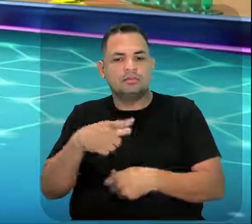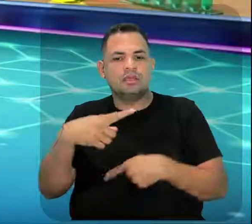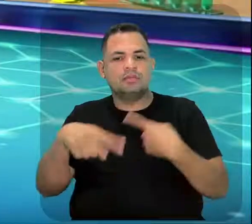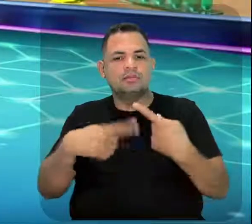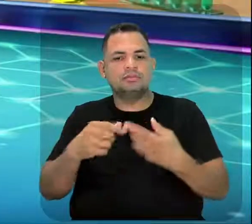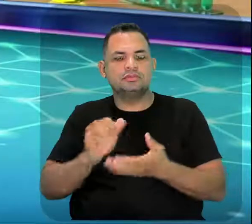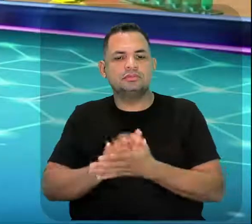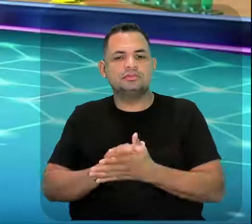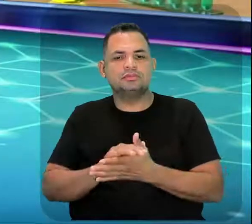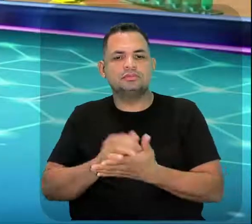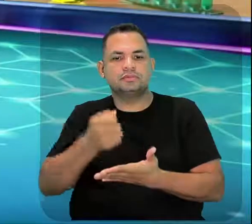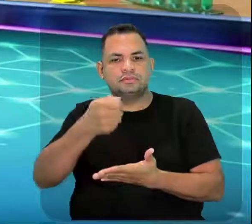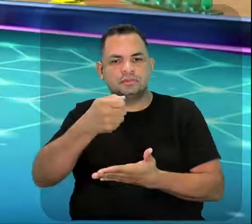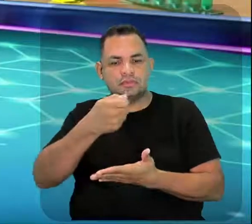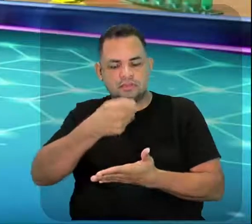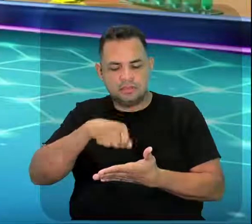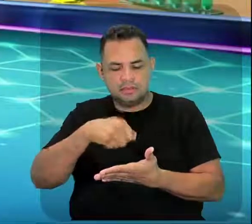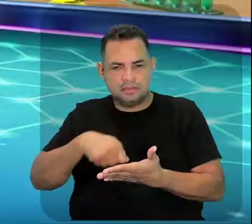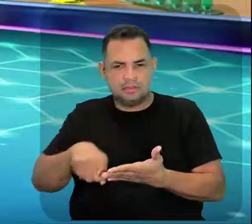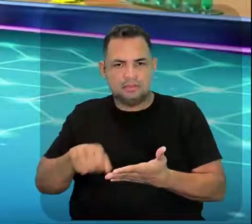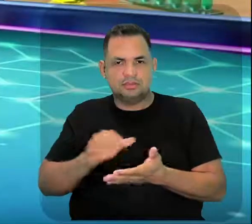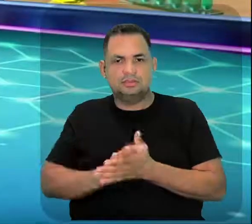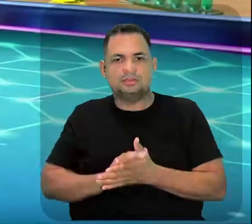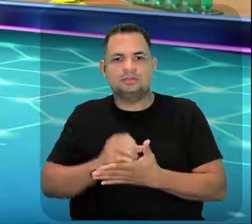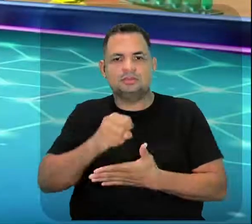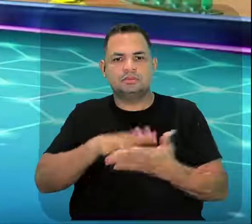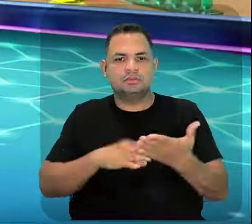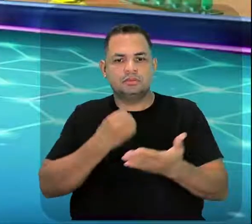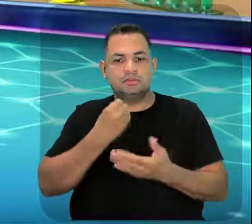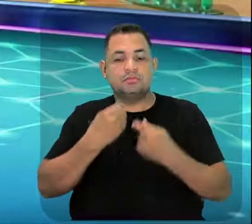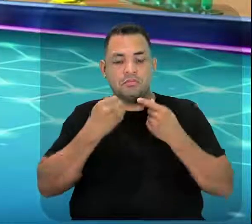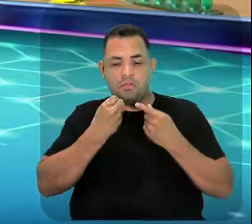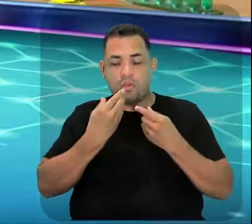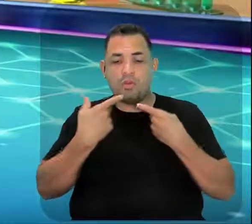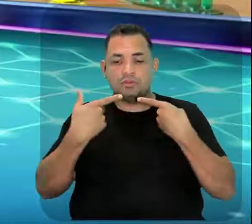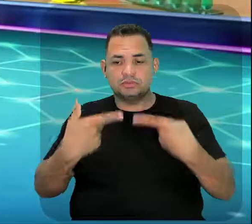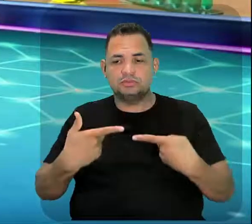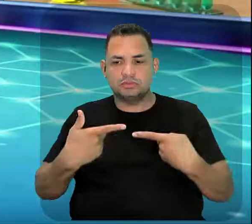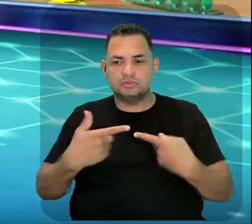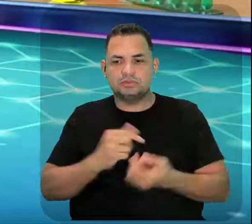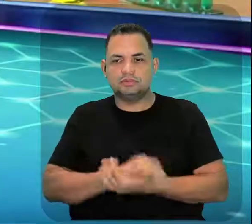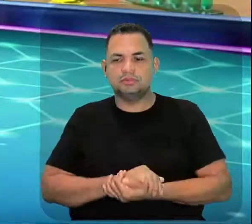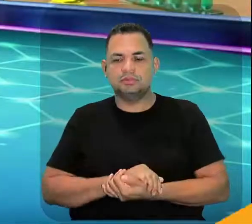fazer a revisão, a correção dessa atividade. Boa sorte, viu?